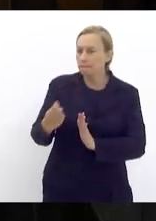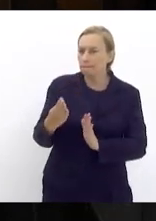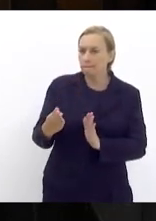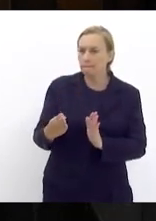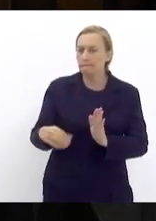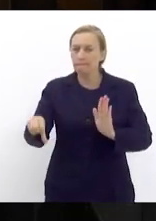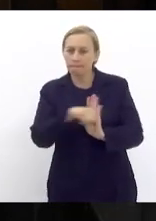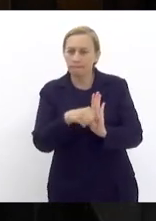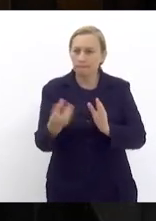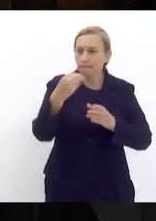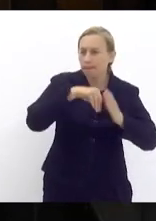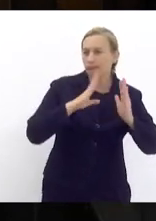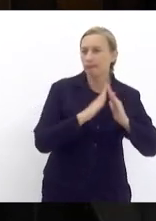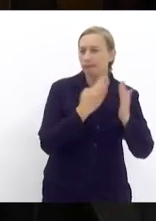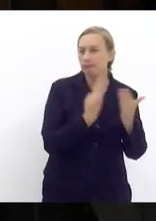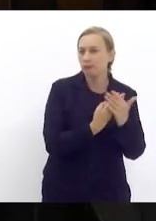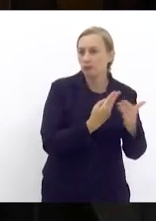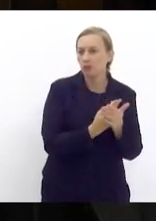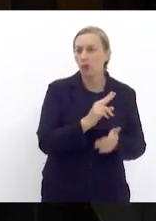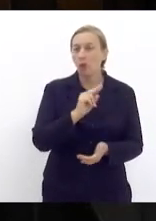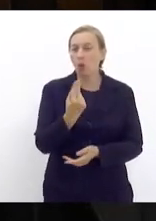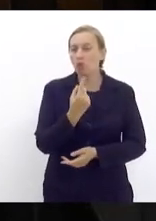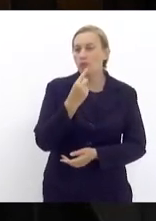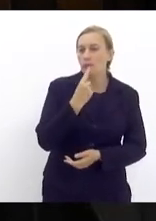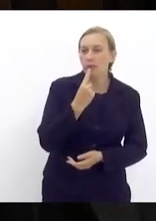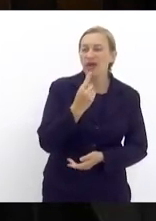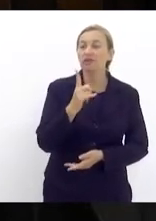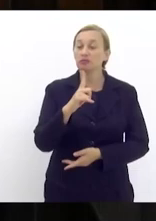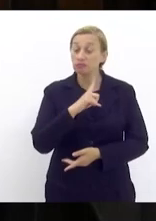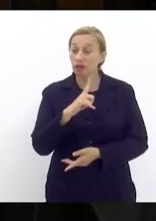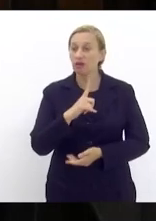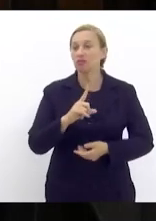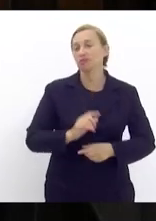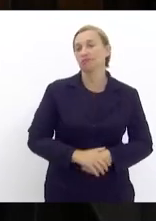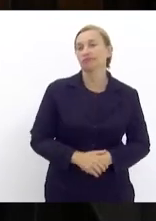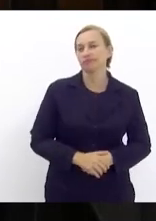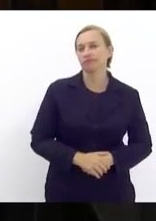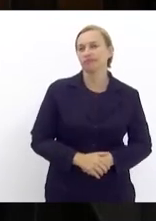escolas, ou propriamente nas escolas. Existe uma estatística.